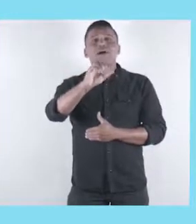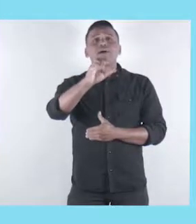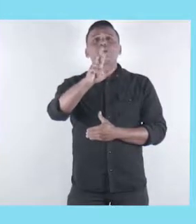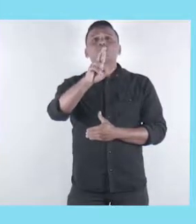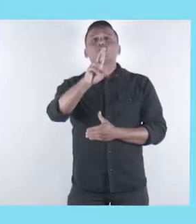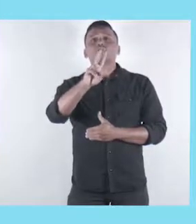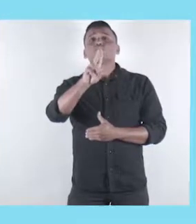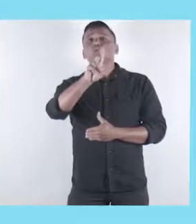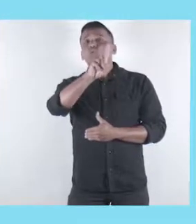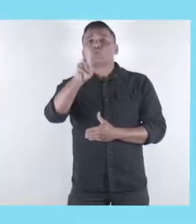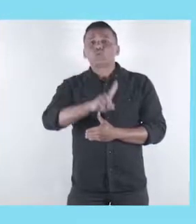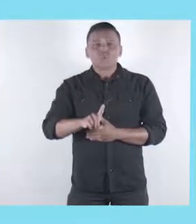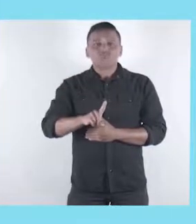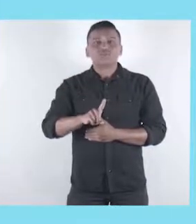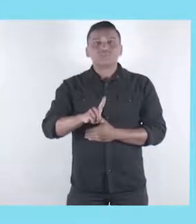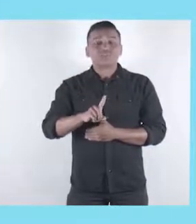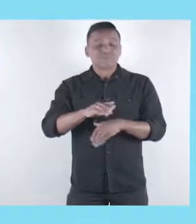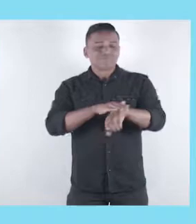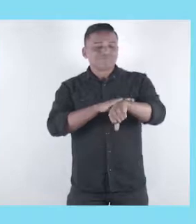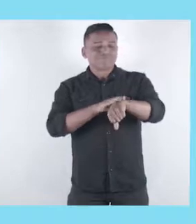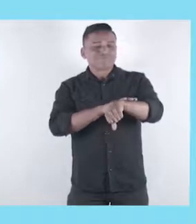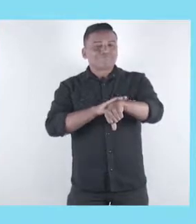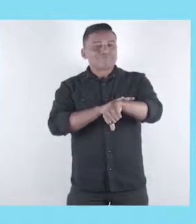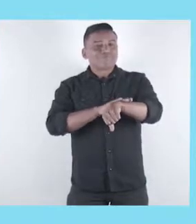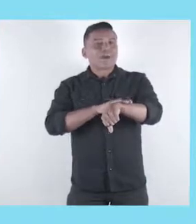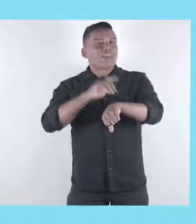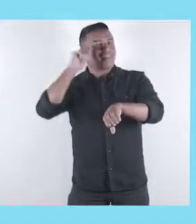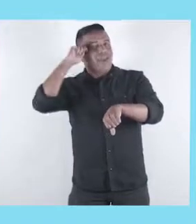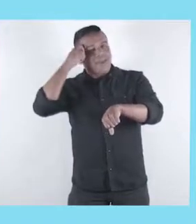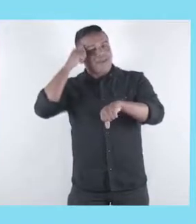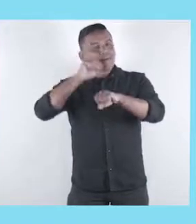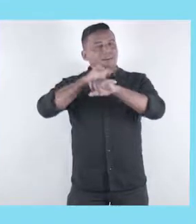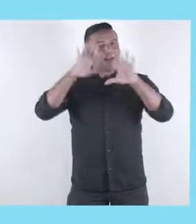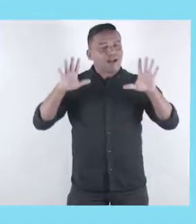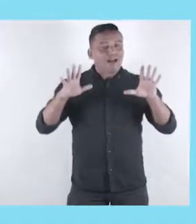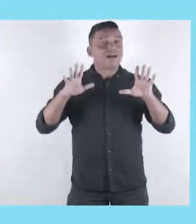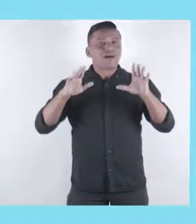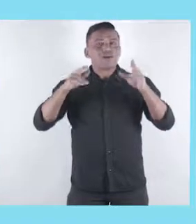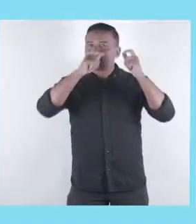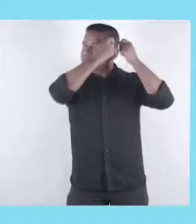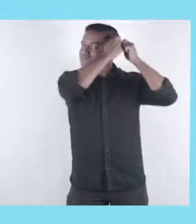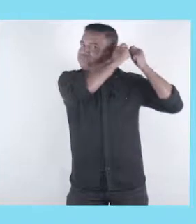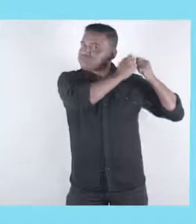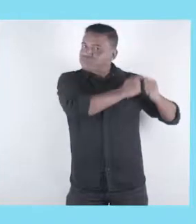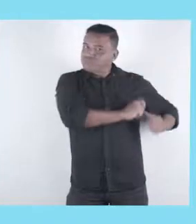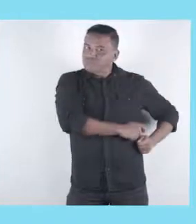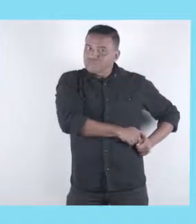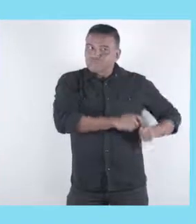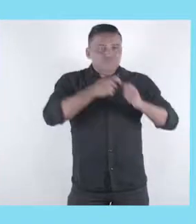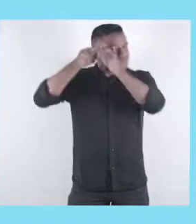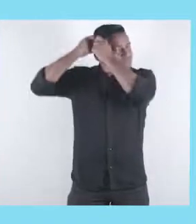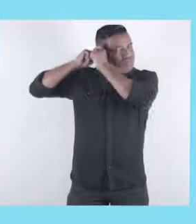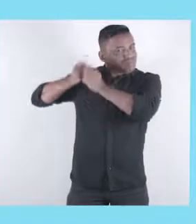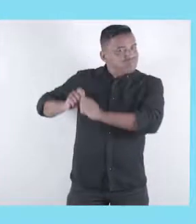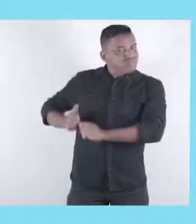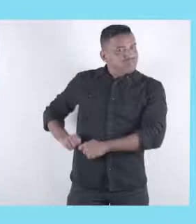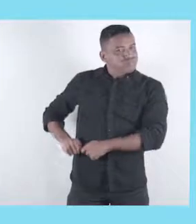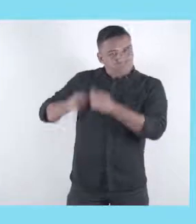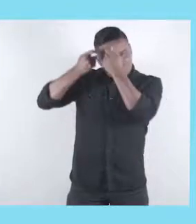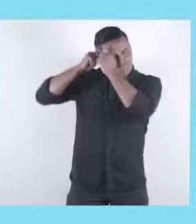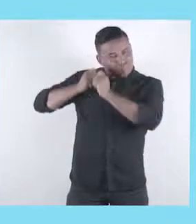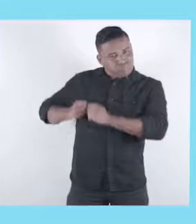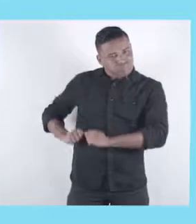uso cabelo com tranças que vão até a cintura uso uma blusa rosa uma saia de